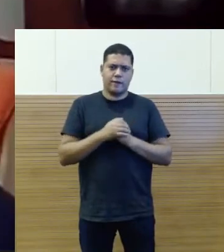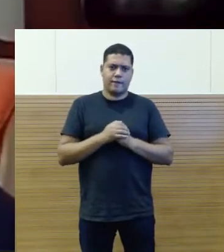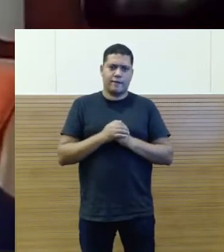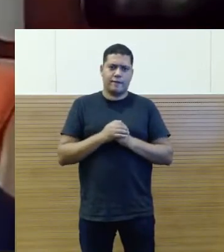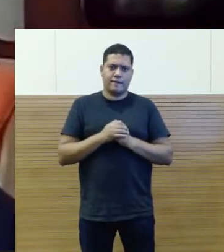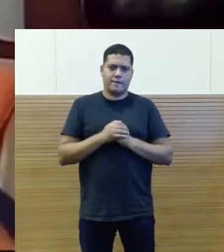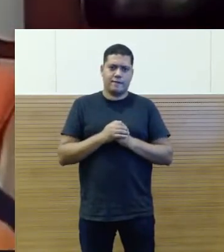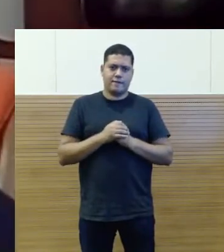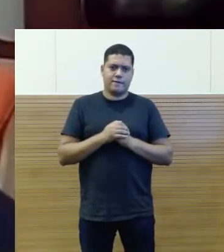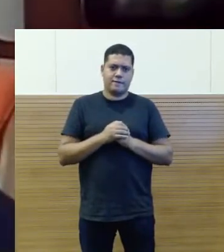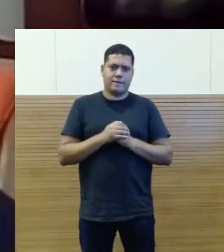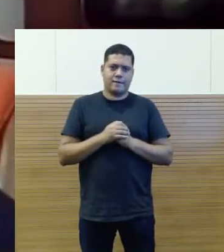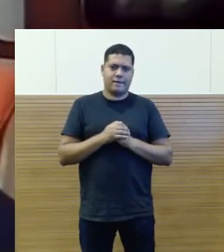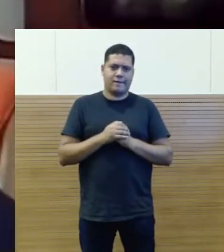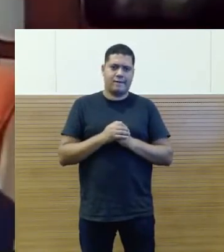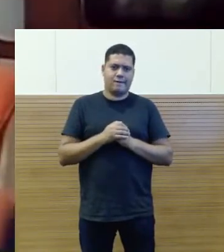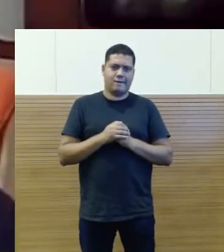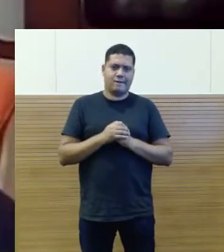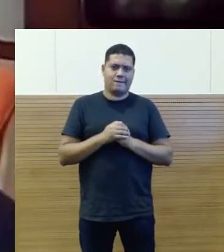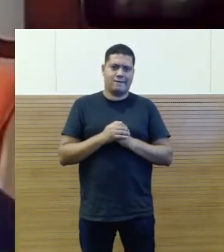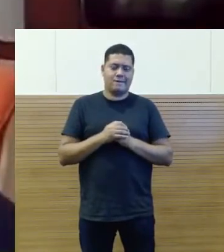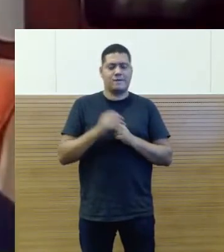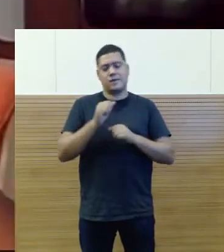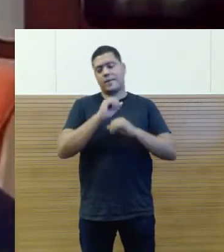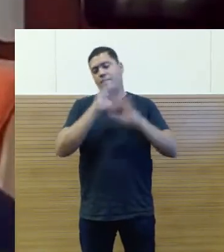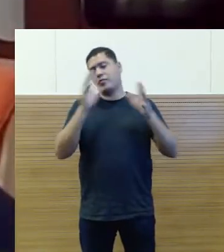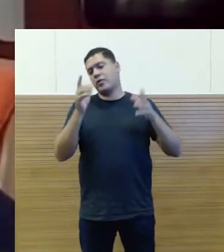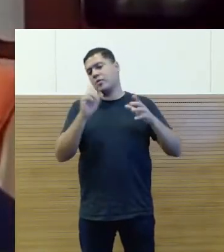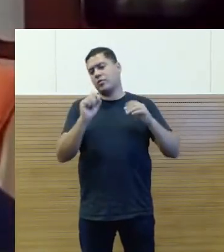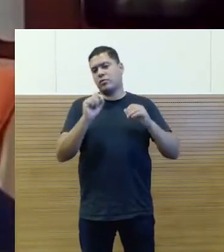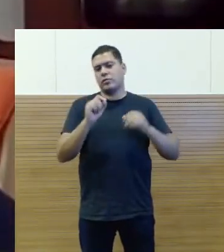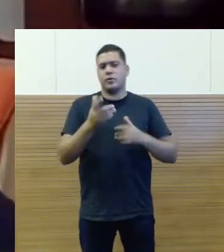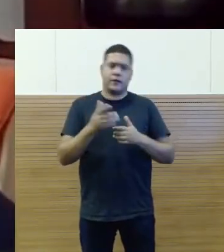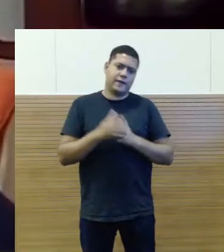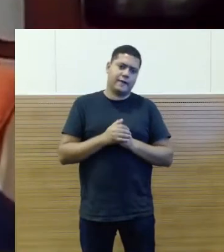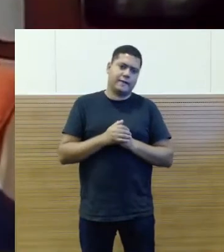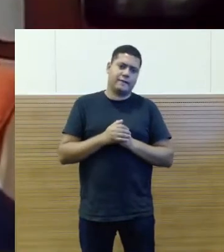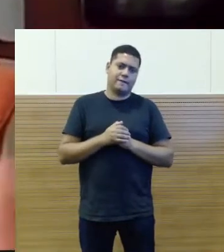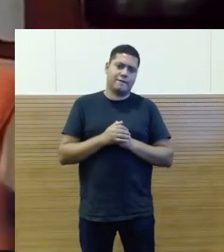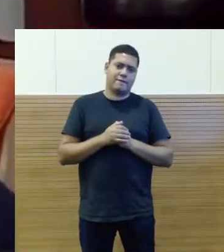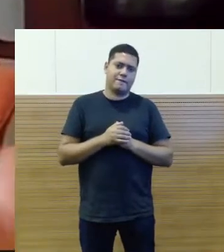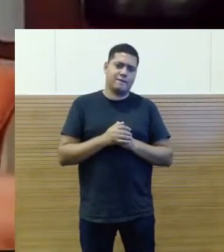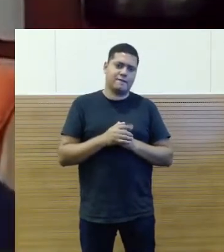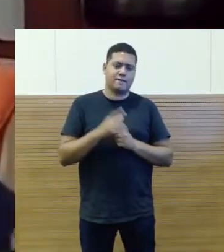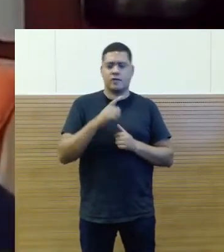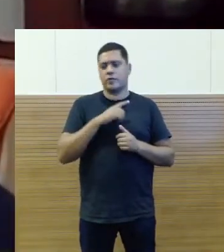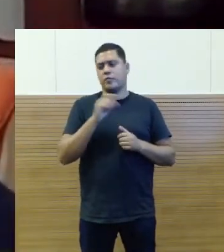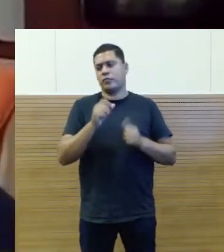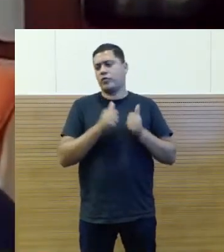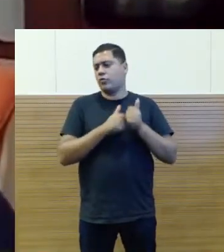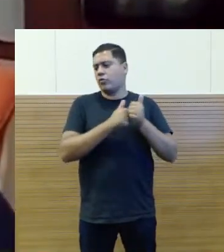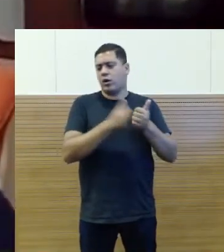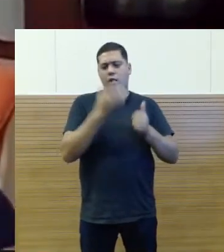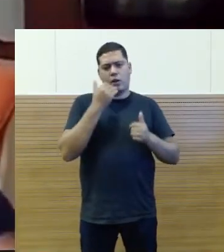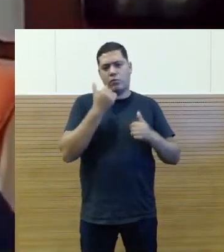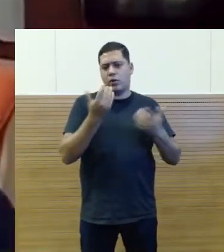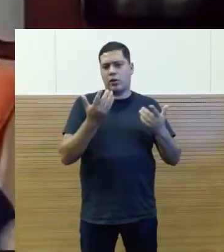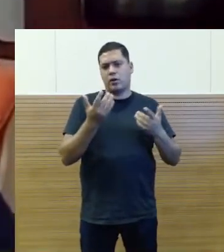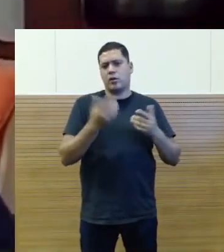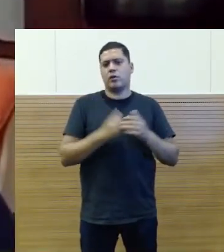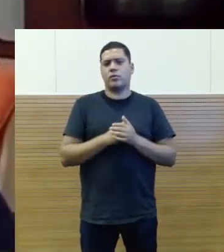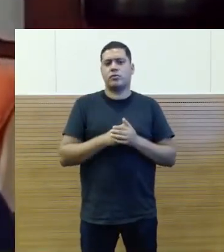Primeiro, então, claro, a disseminação dos guias, quer dizer, o guia alimentar é um passo, você ter um